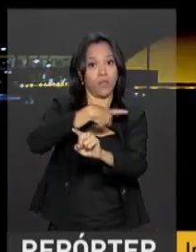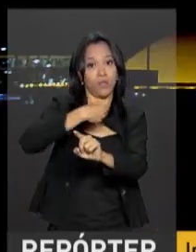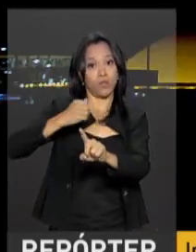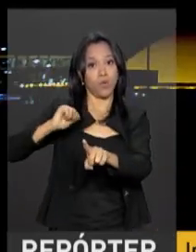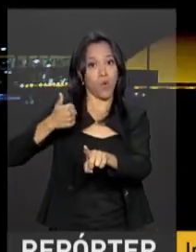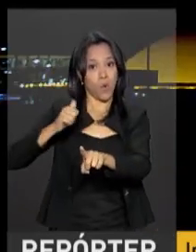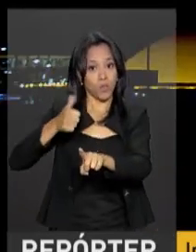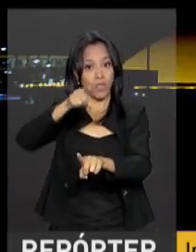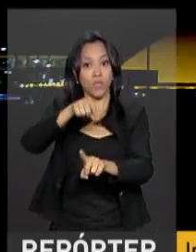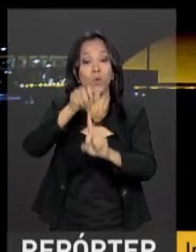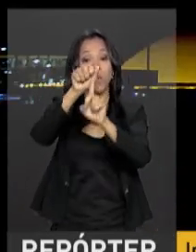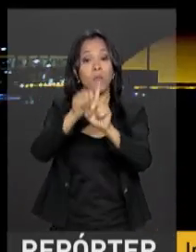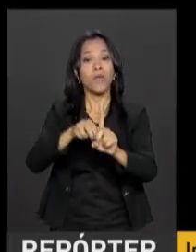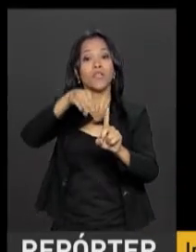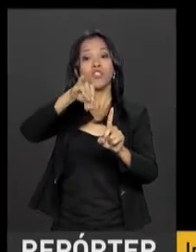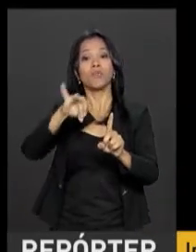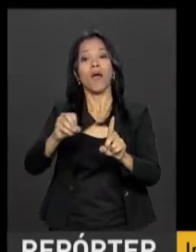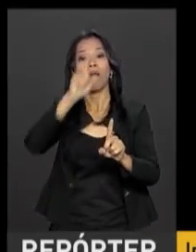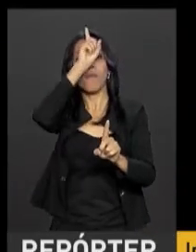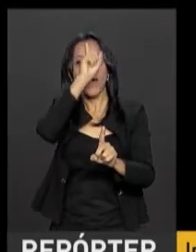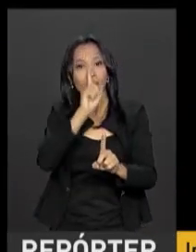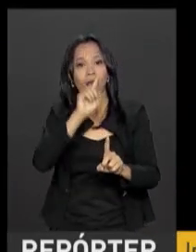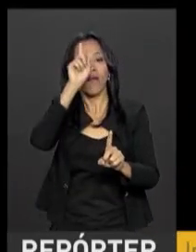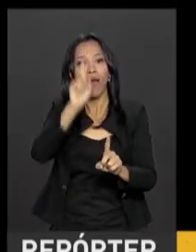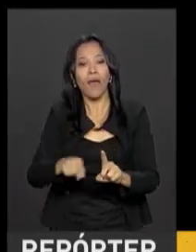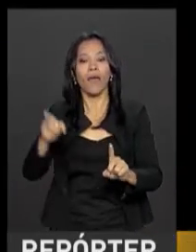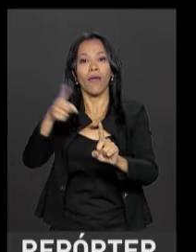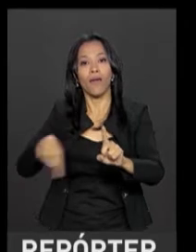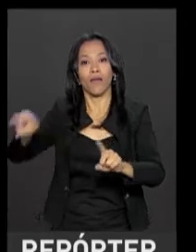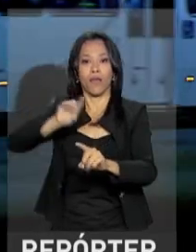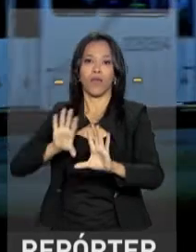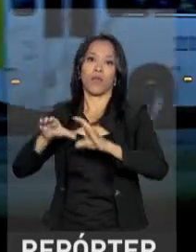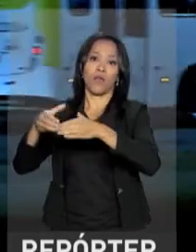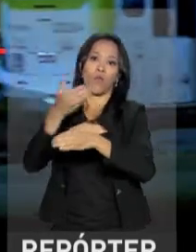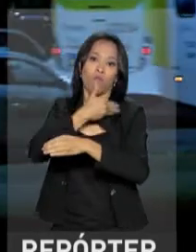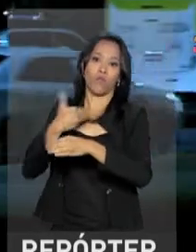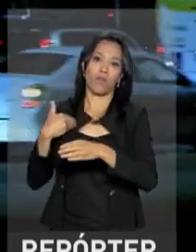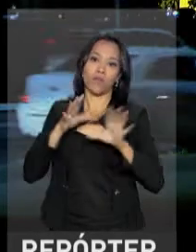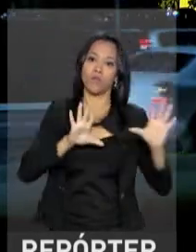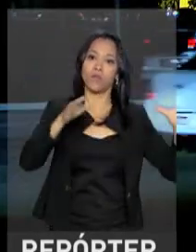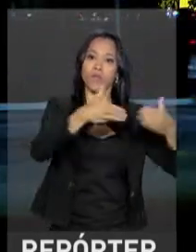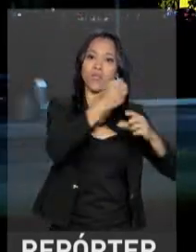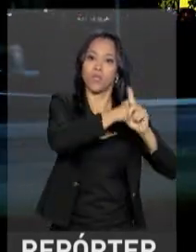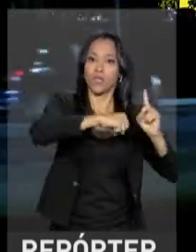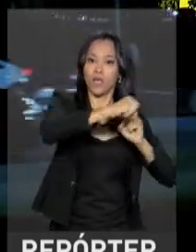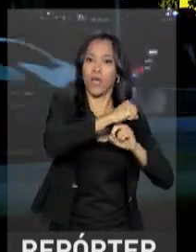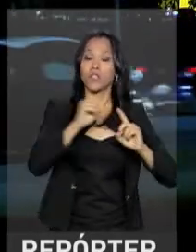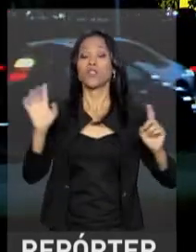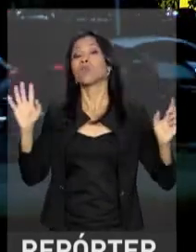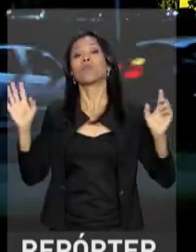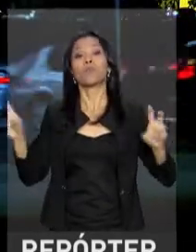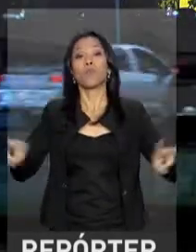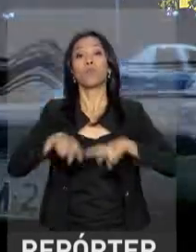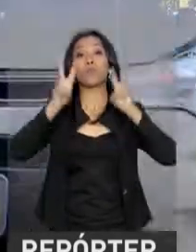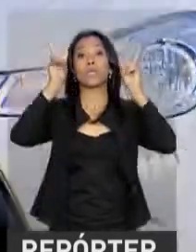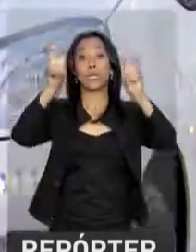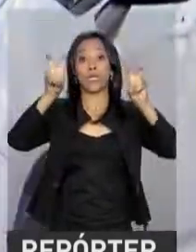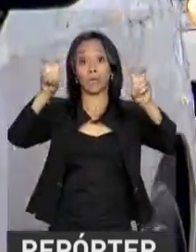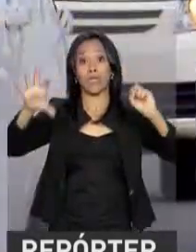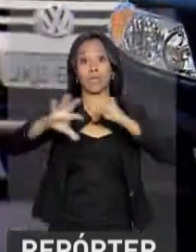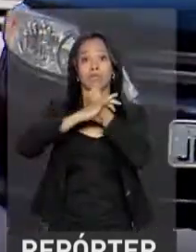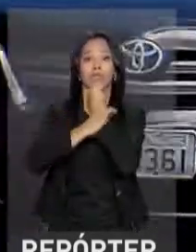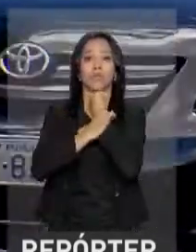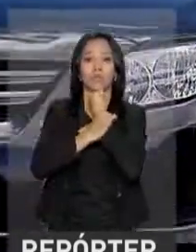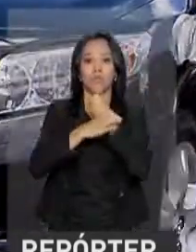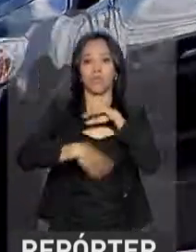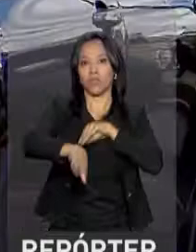uma iniciativa que une forças, Estado e sociedade civil juntos para colocar em pauta a segurança no trânsito. Com o